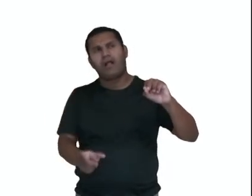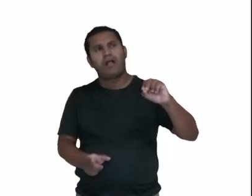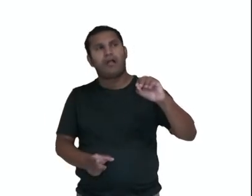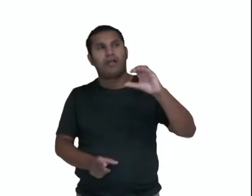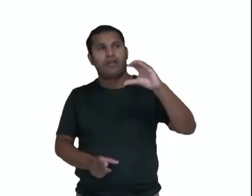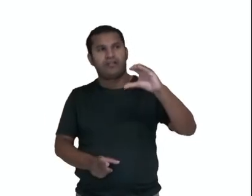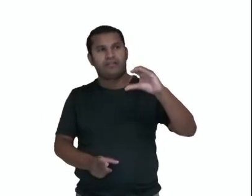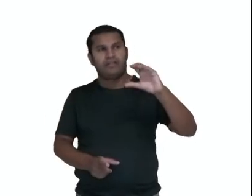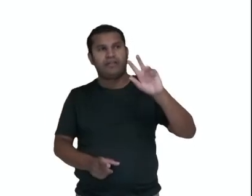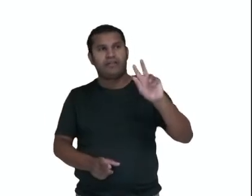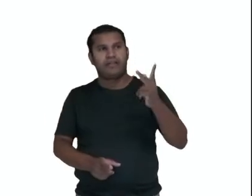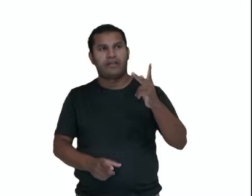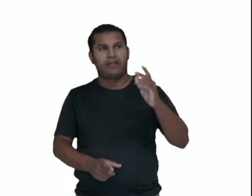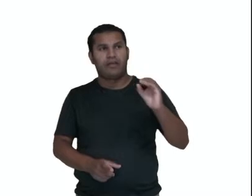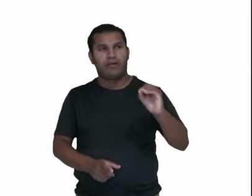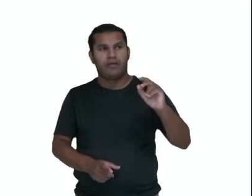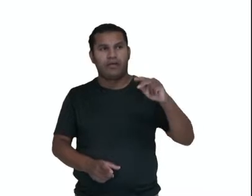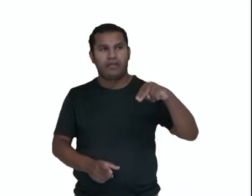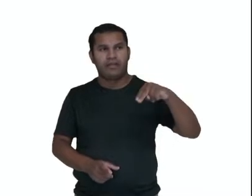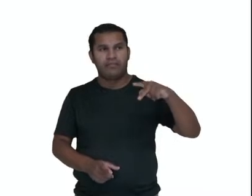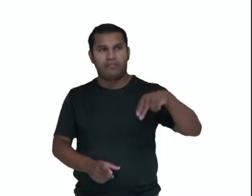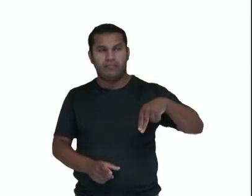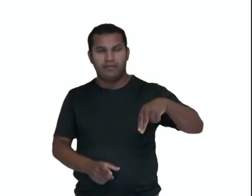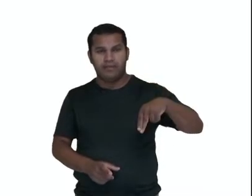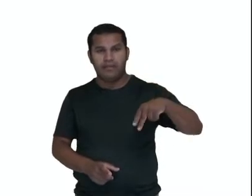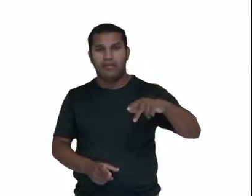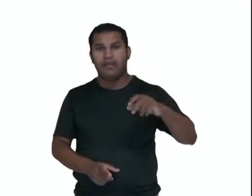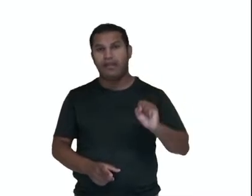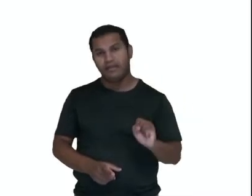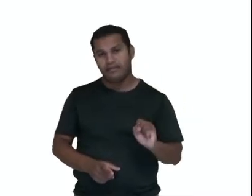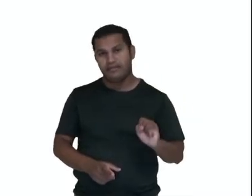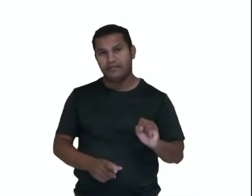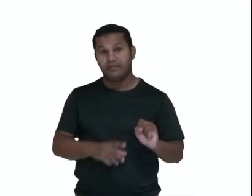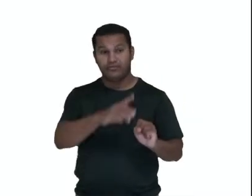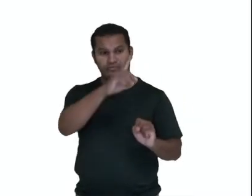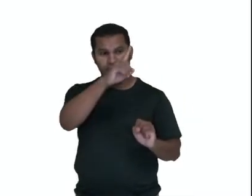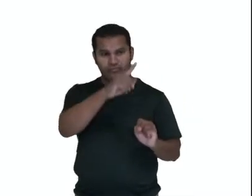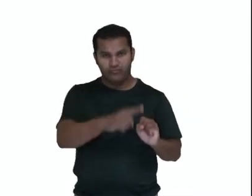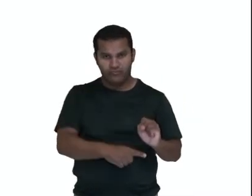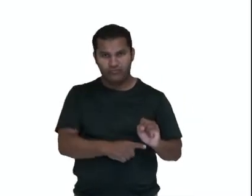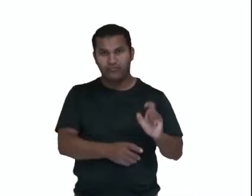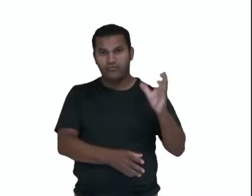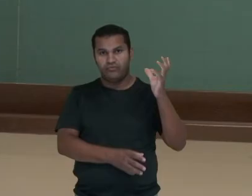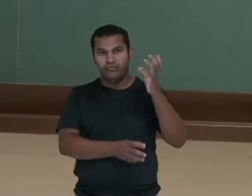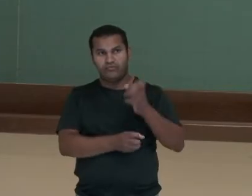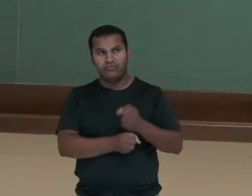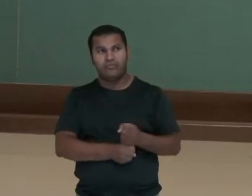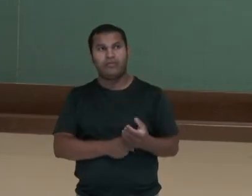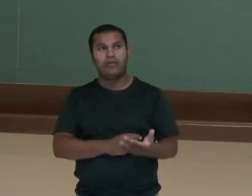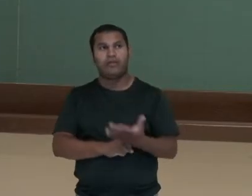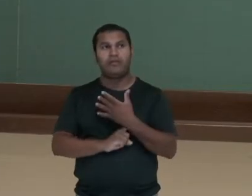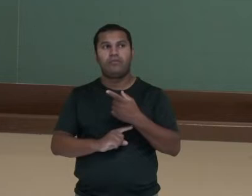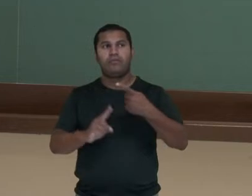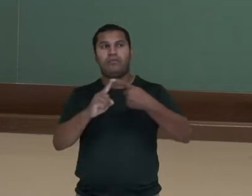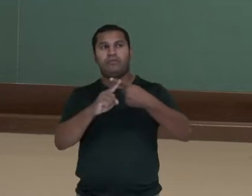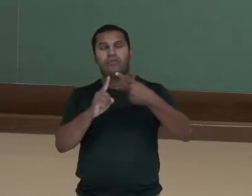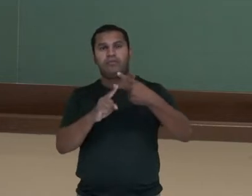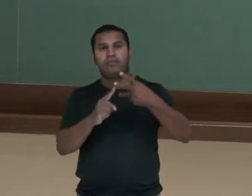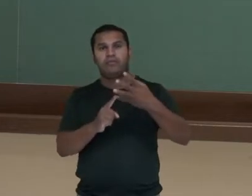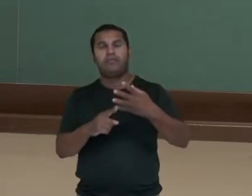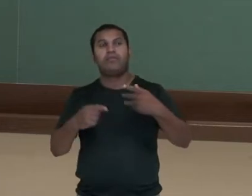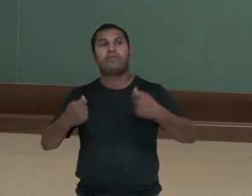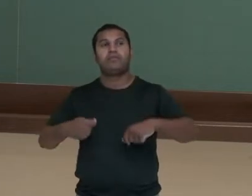oxigênio, nitrogênio, fósforo e enxofre. Esses elementos químicos, eles se combinam e eles formam as estruturas do nosso corpo, né? Formam